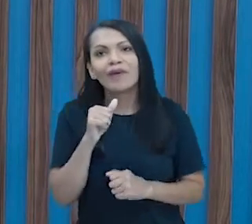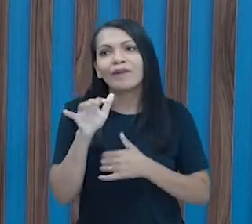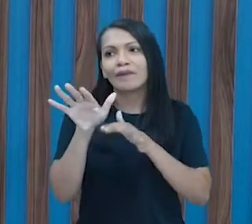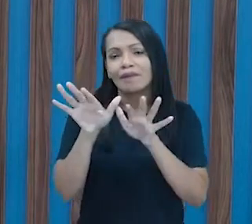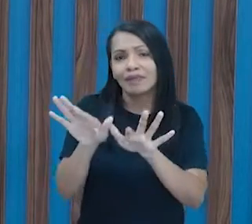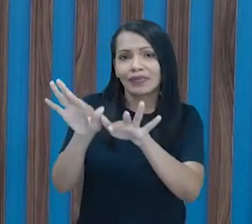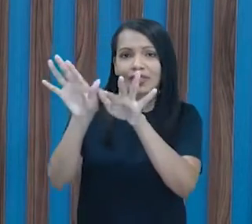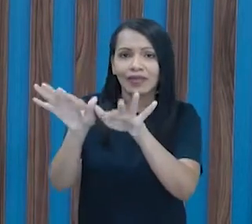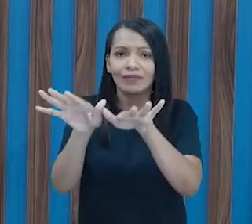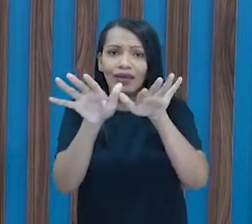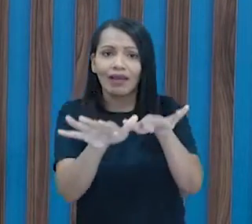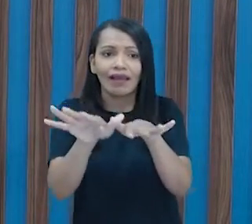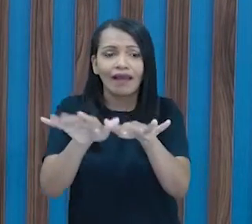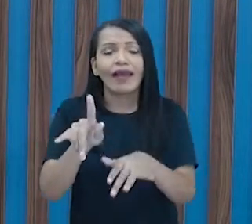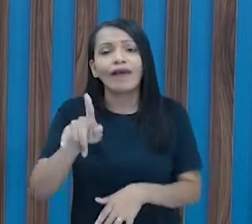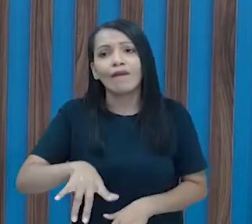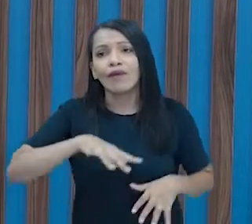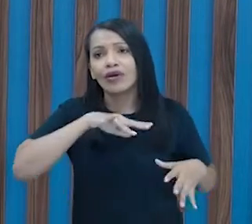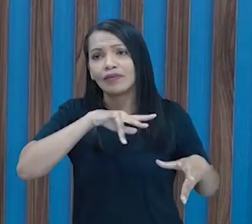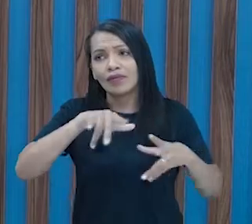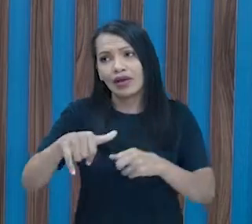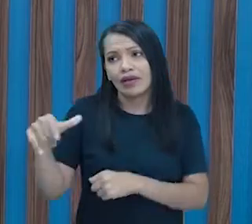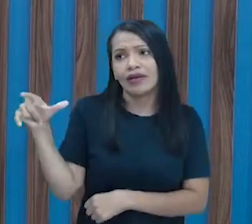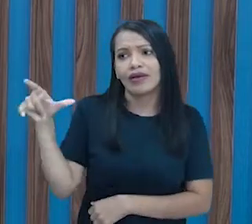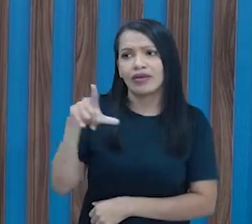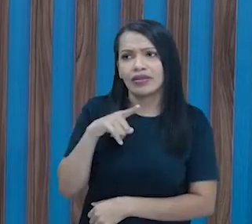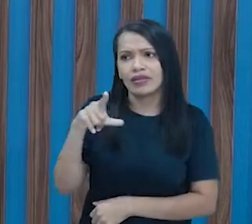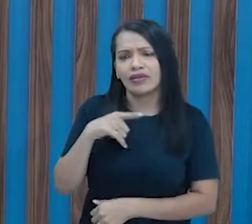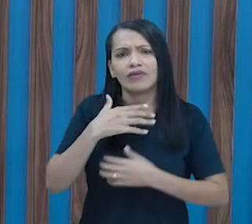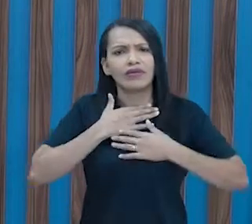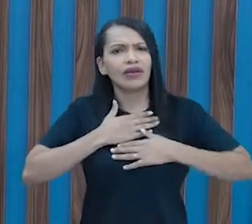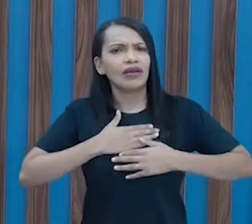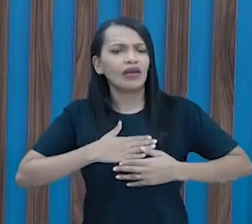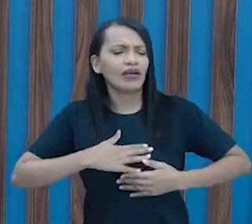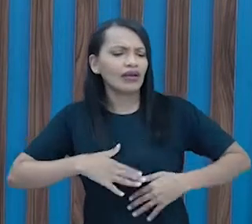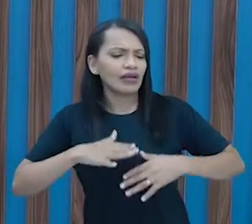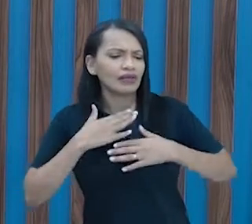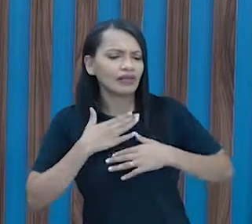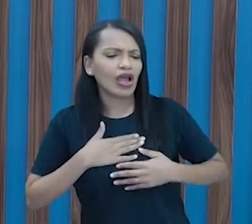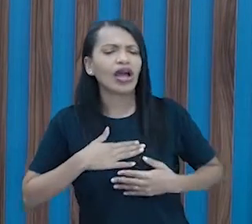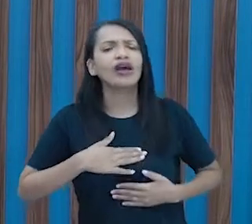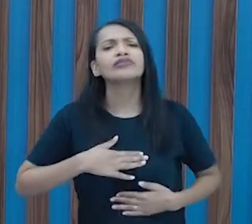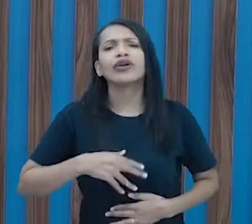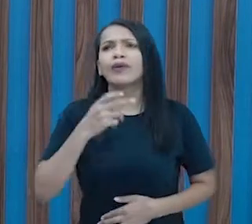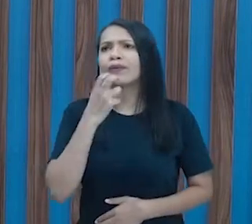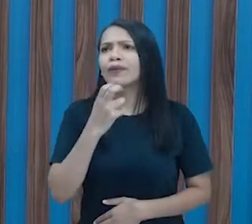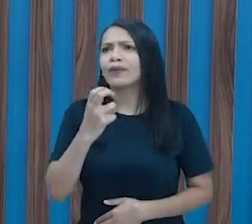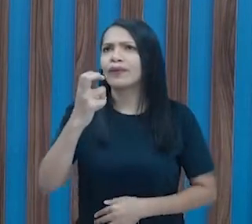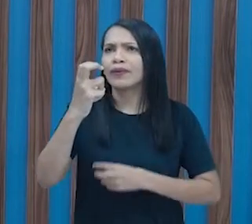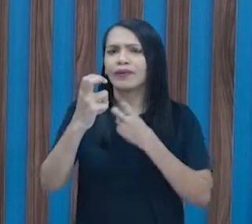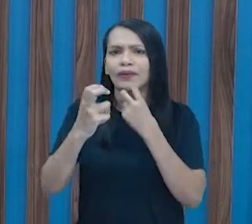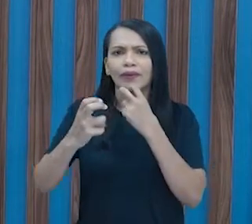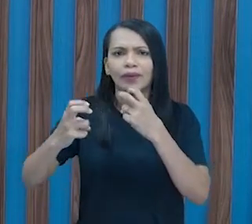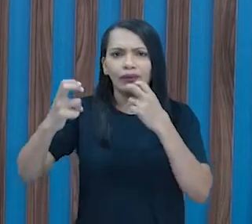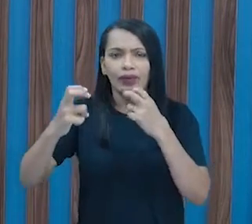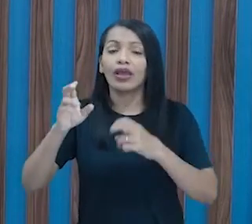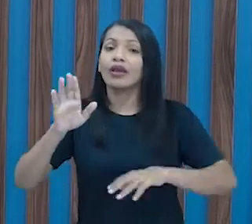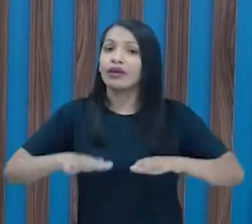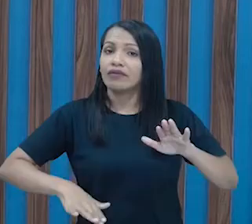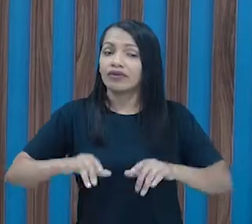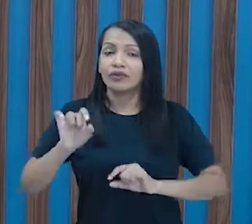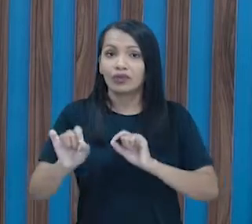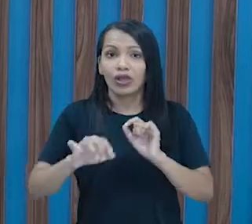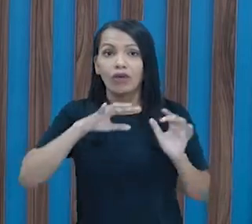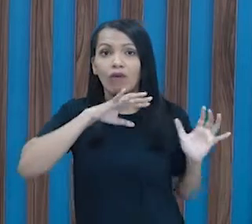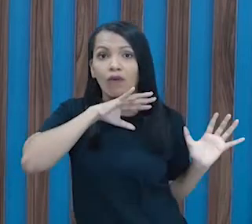passarinho, ele é um animal que tem uma suavidade na sua voz, diferente de um animal de grande porte, como é o caso do